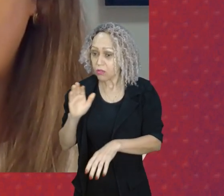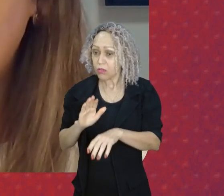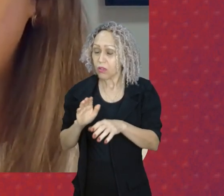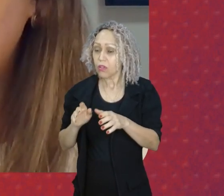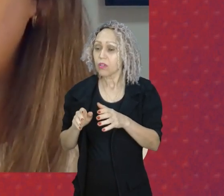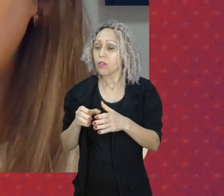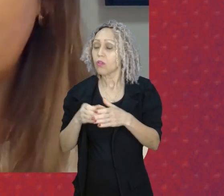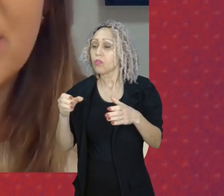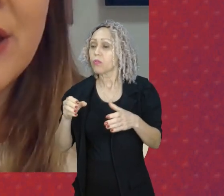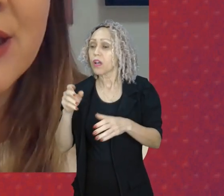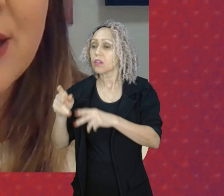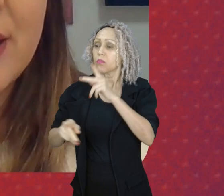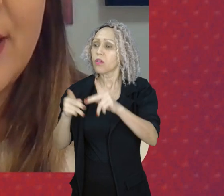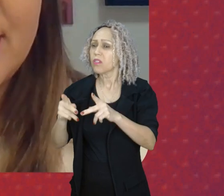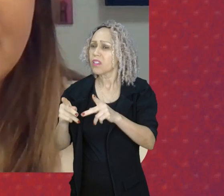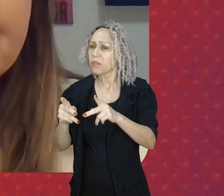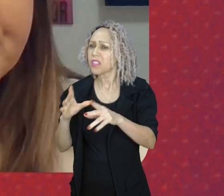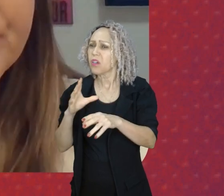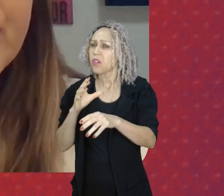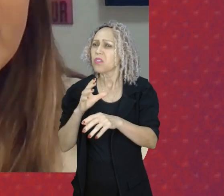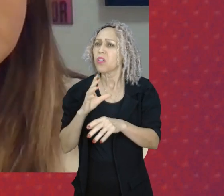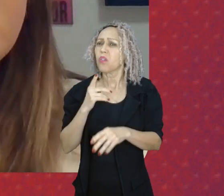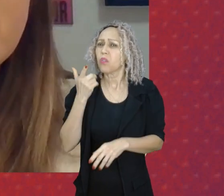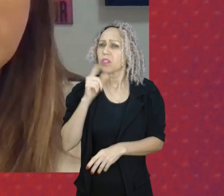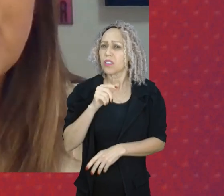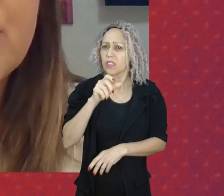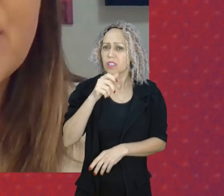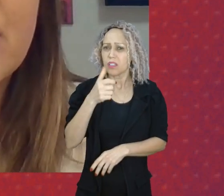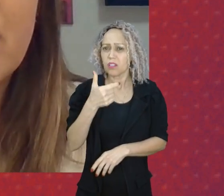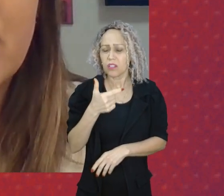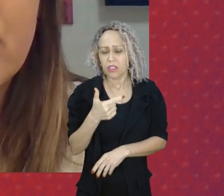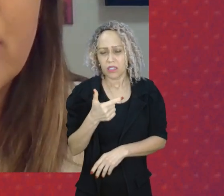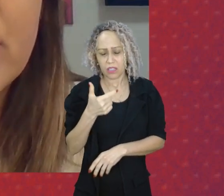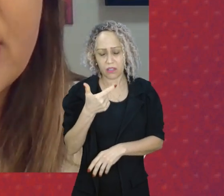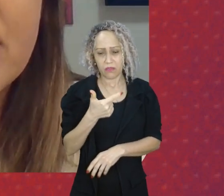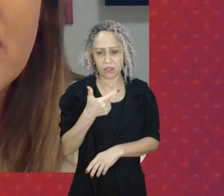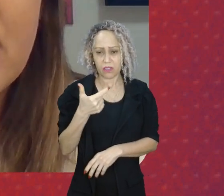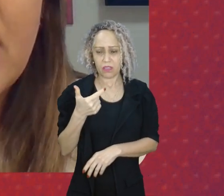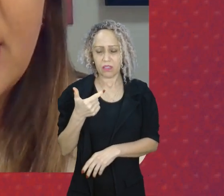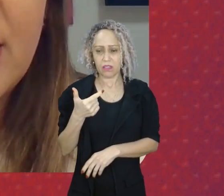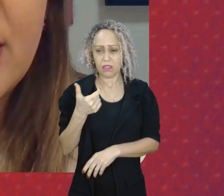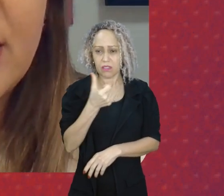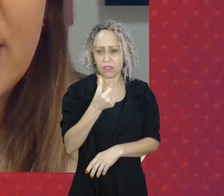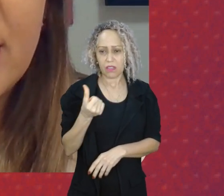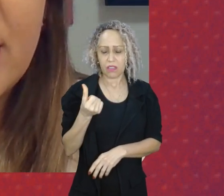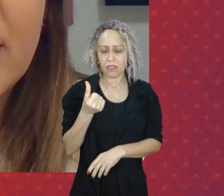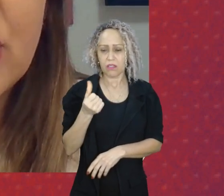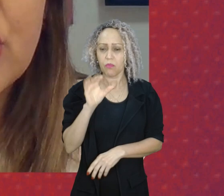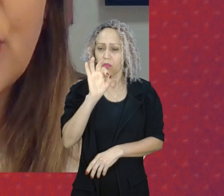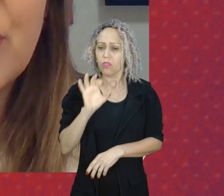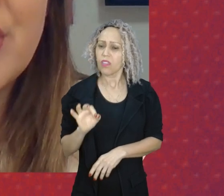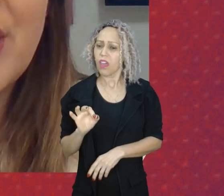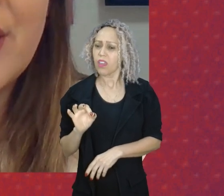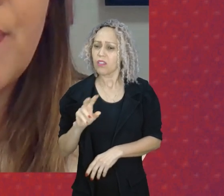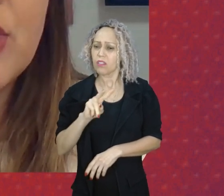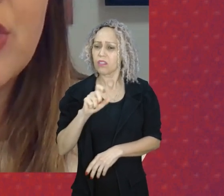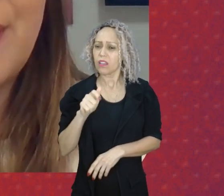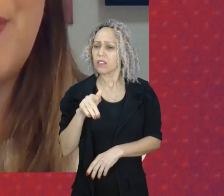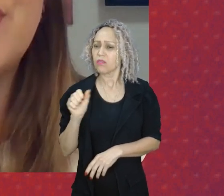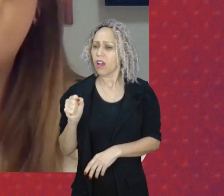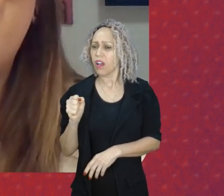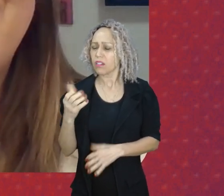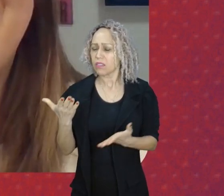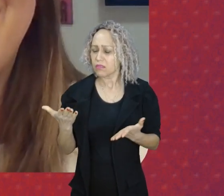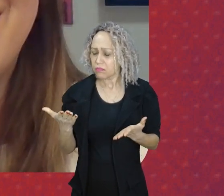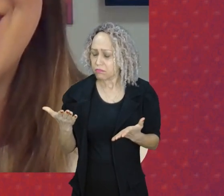com apenas 6% das cadeiras. E aí aqui eu fiz umas anotações. É que a gente não consegue